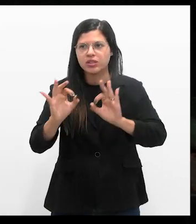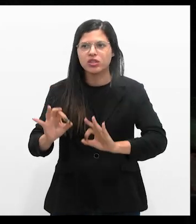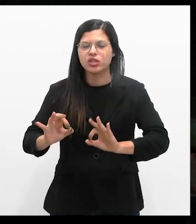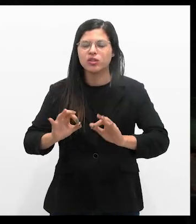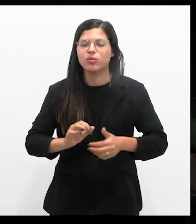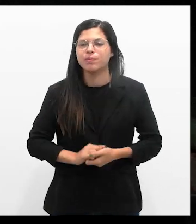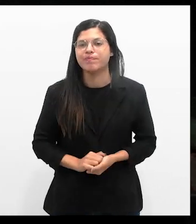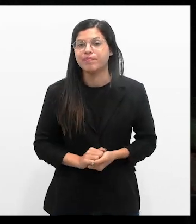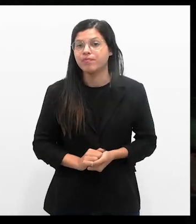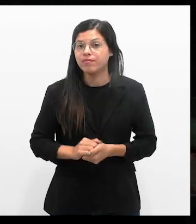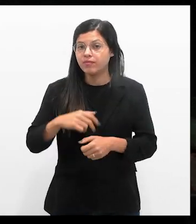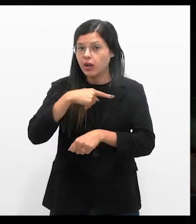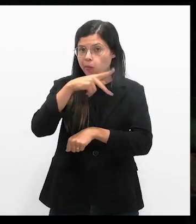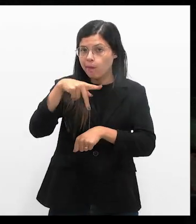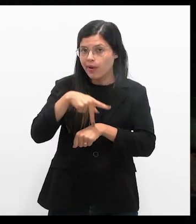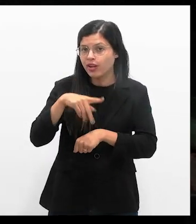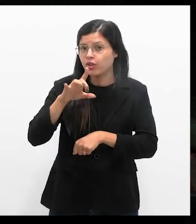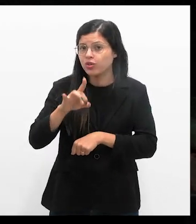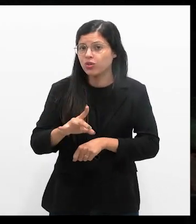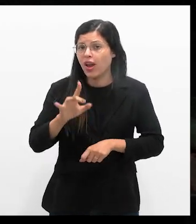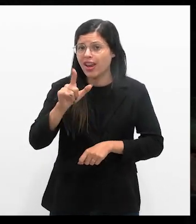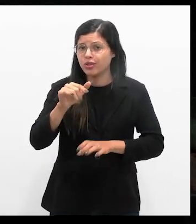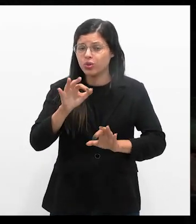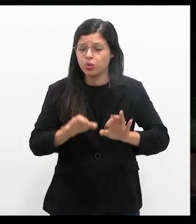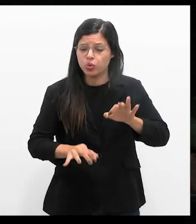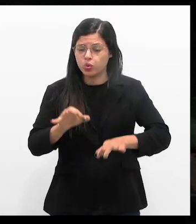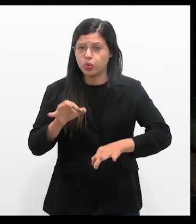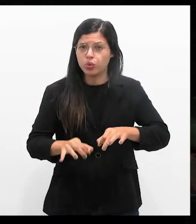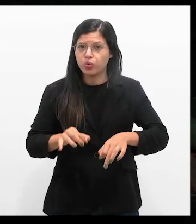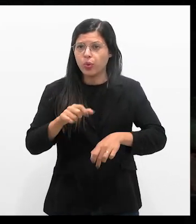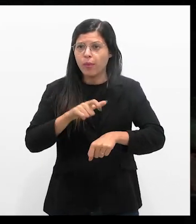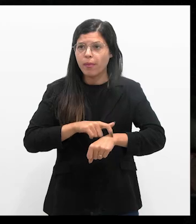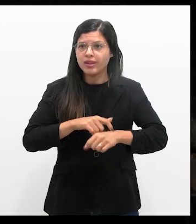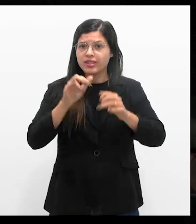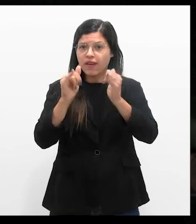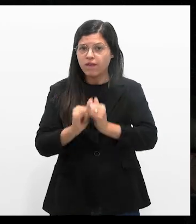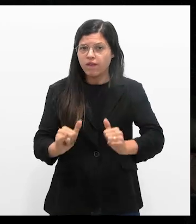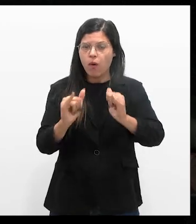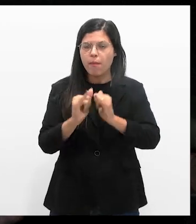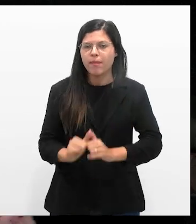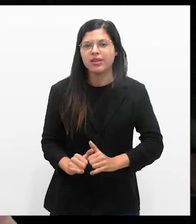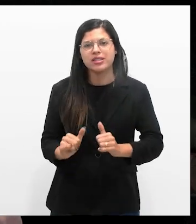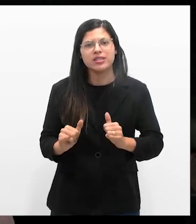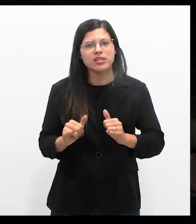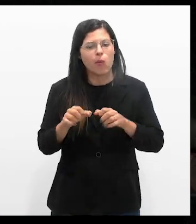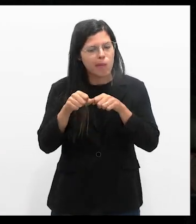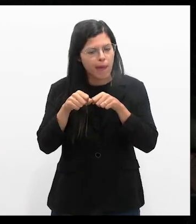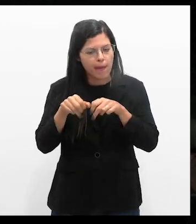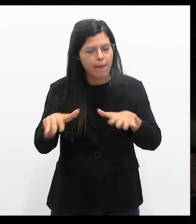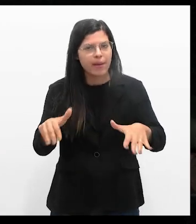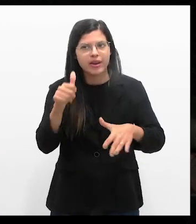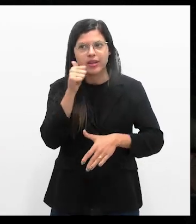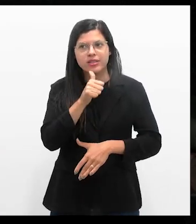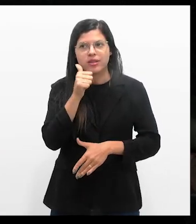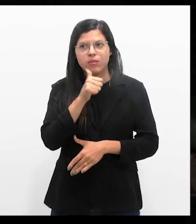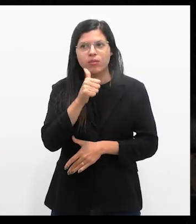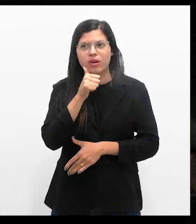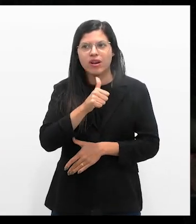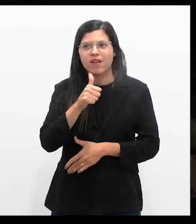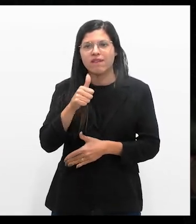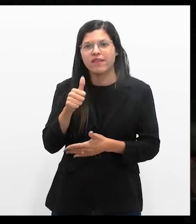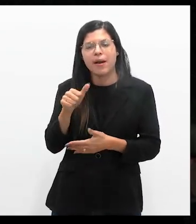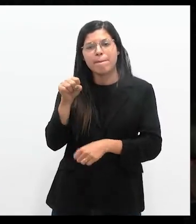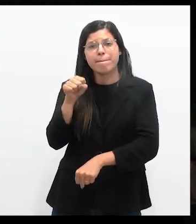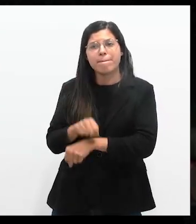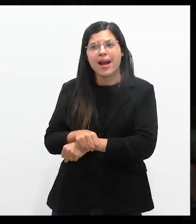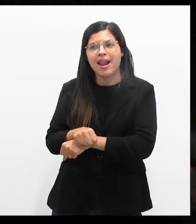nos assistindo, para dizer que o país só será justo a hora que essas informações chegarem lá na ponta e essa mulher